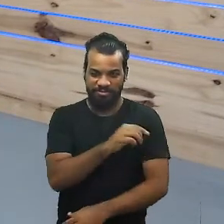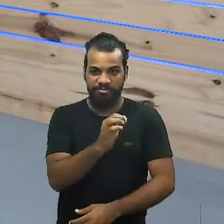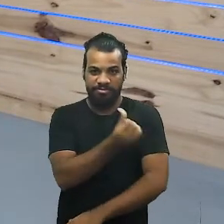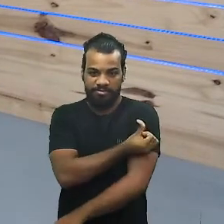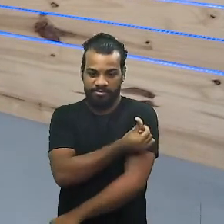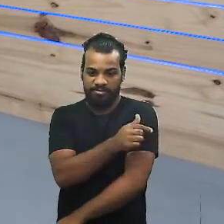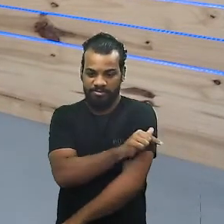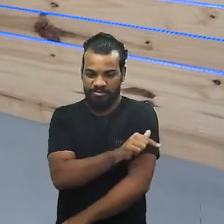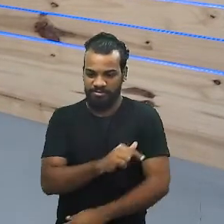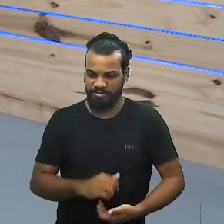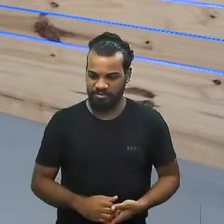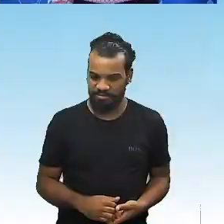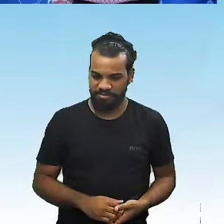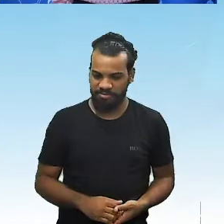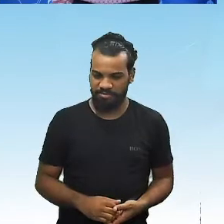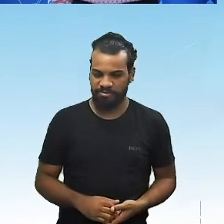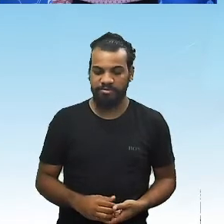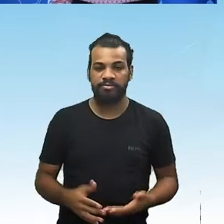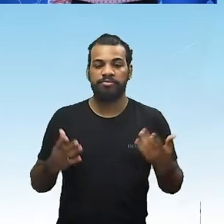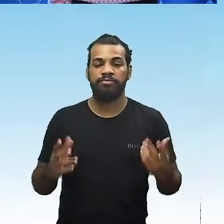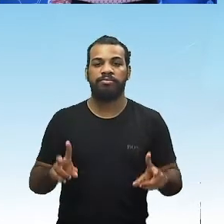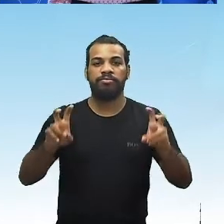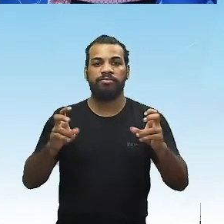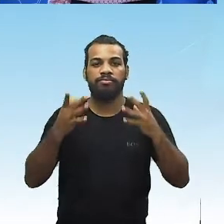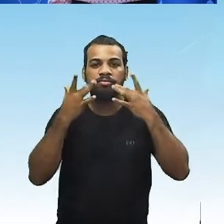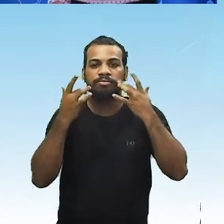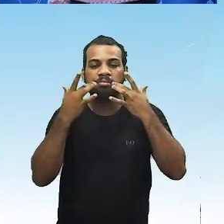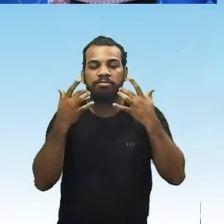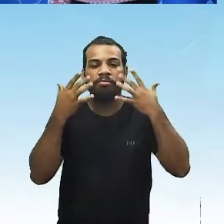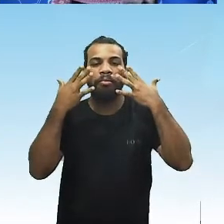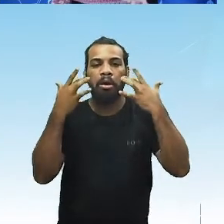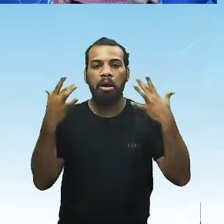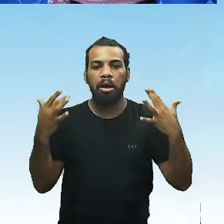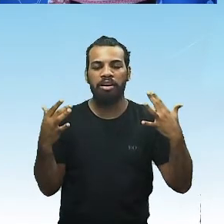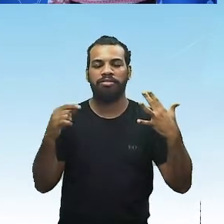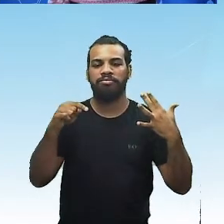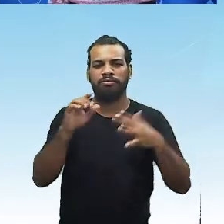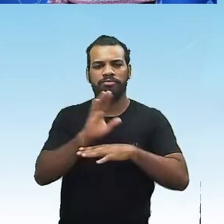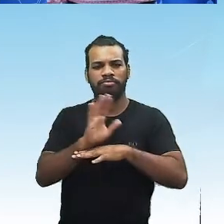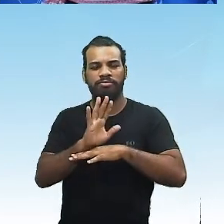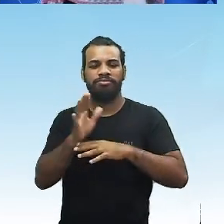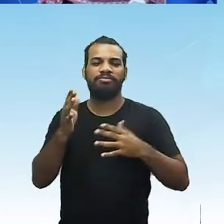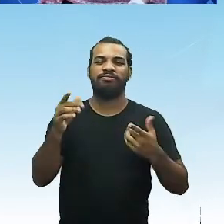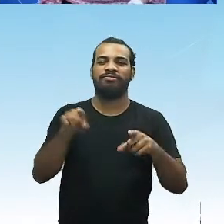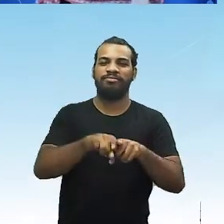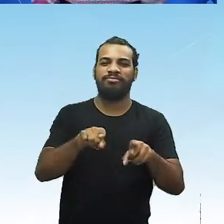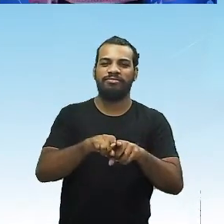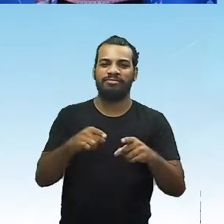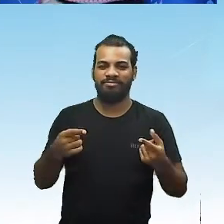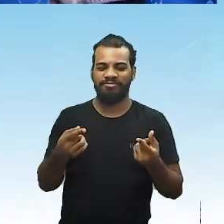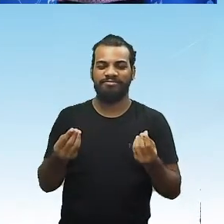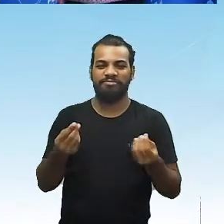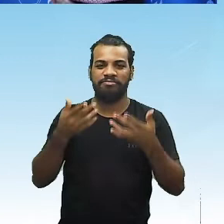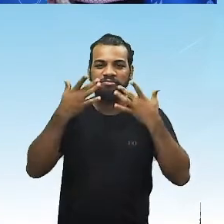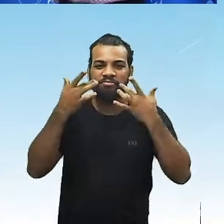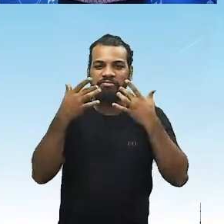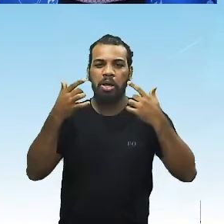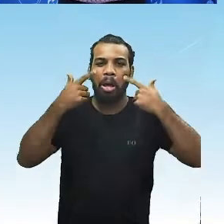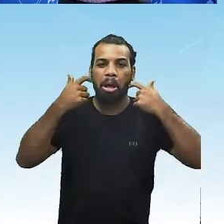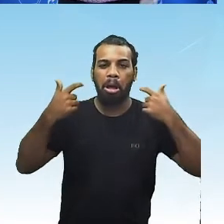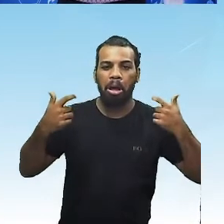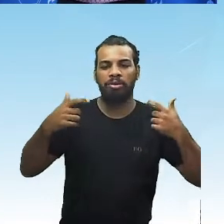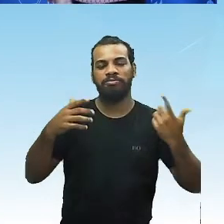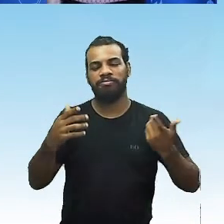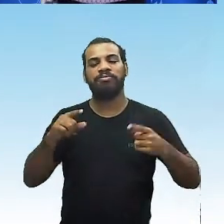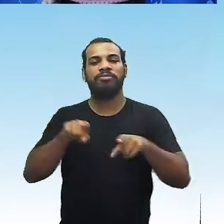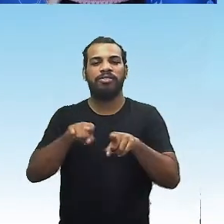nossa aula hoje é a dramaticidade melódica no teatro e no cinema, a presença dos musicais. Eu acredito que todo mundo gosta de